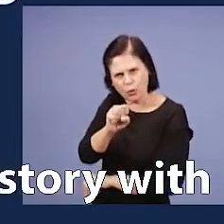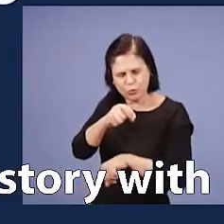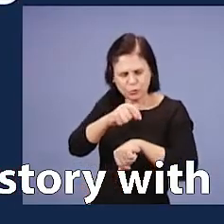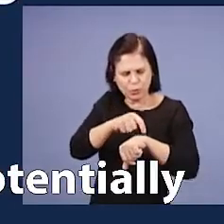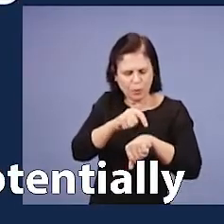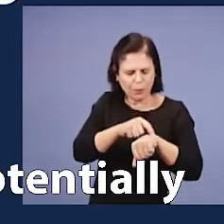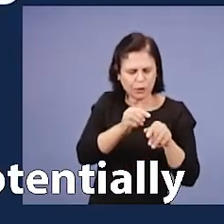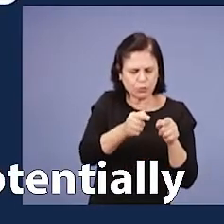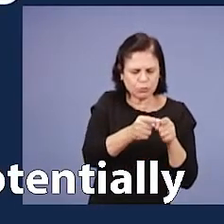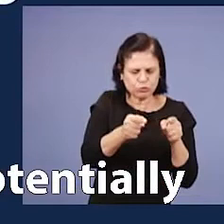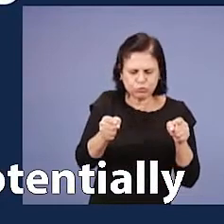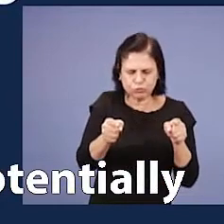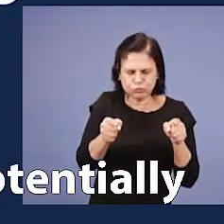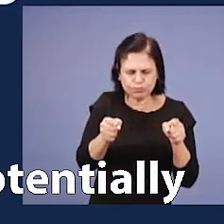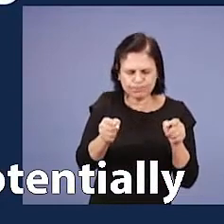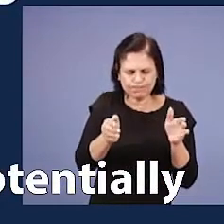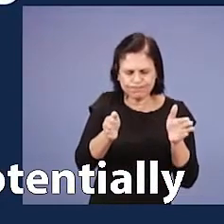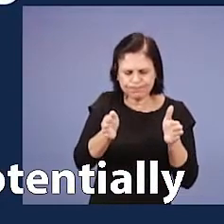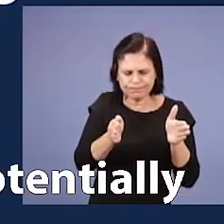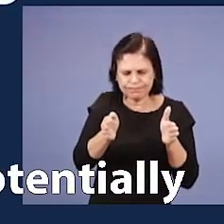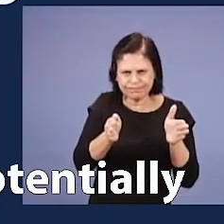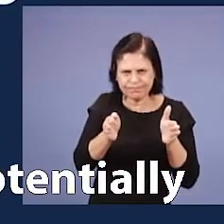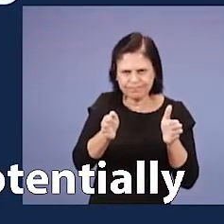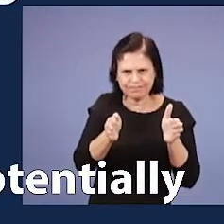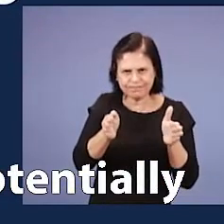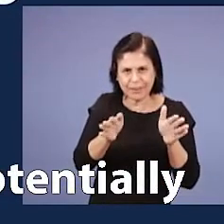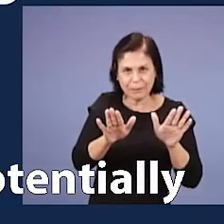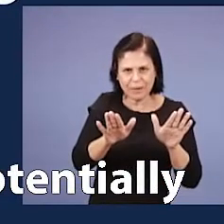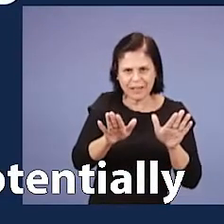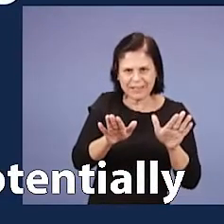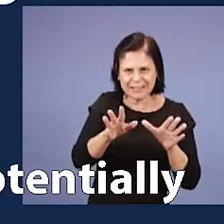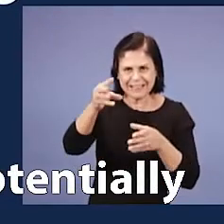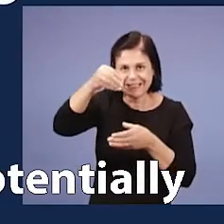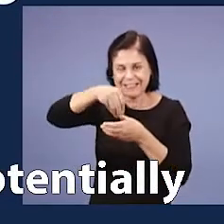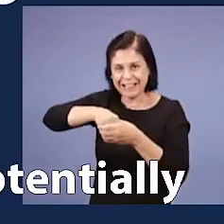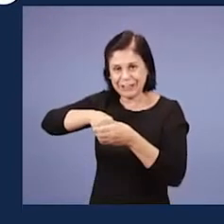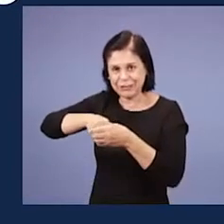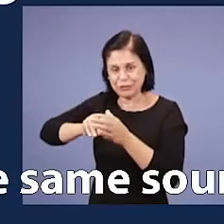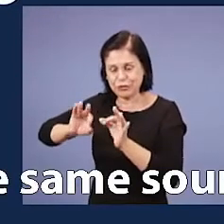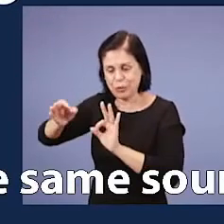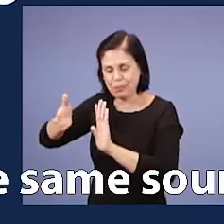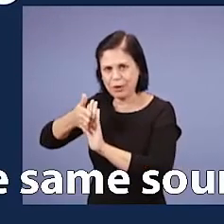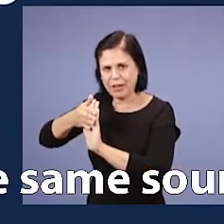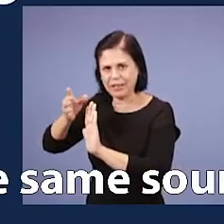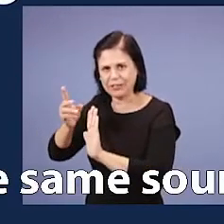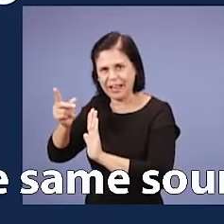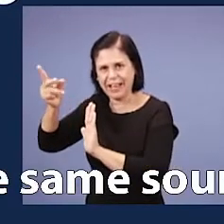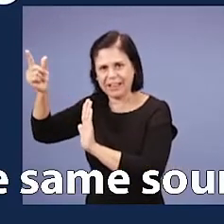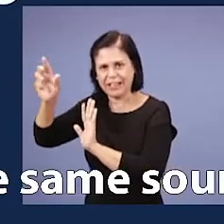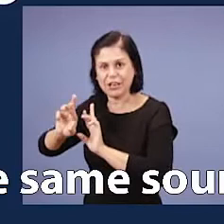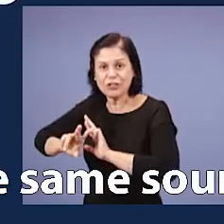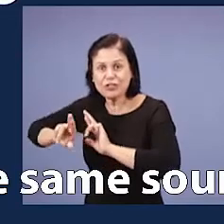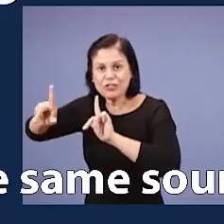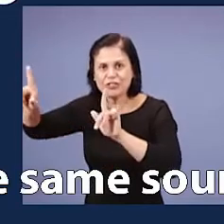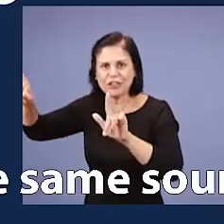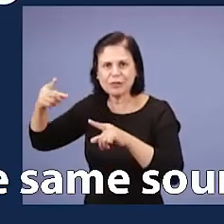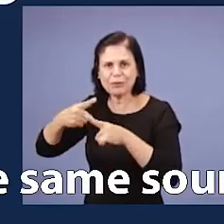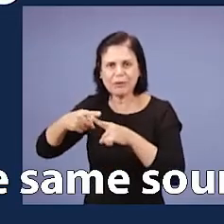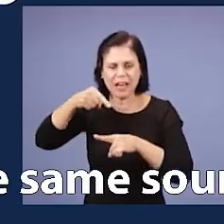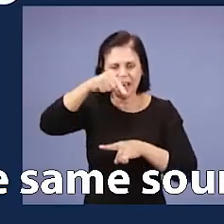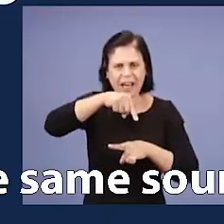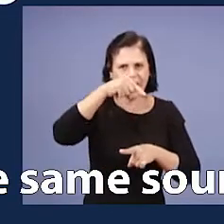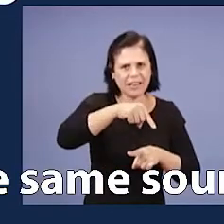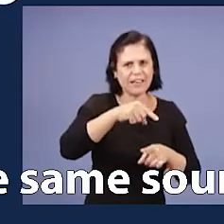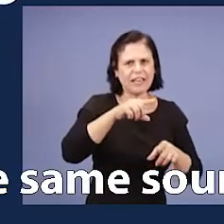com uma carga explosiva pois é potencial de energia e força de